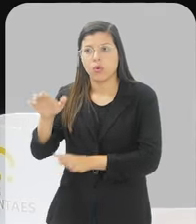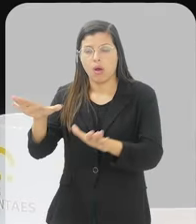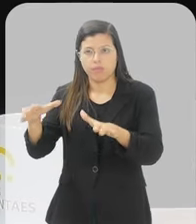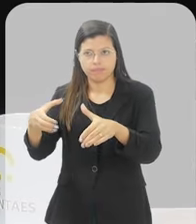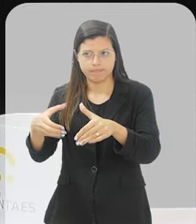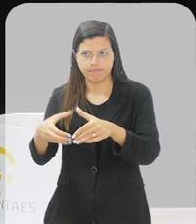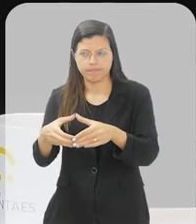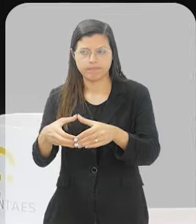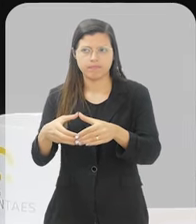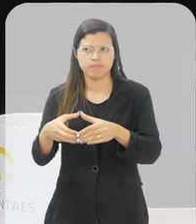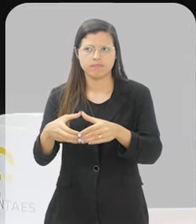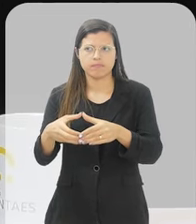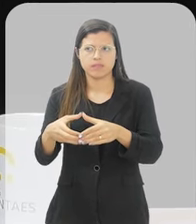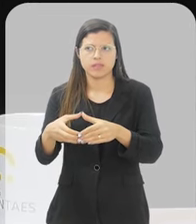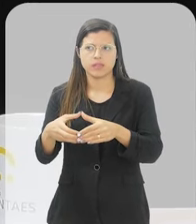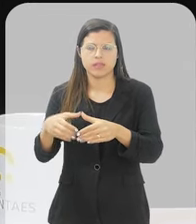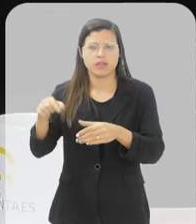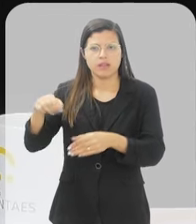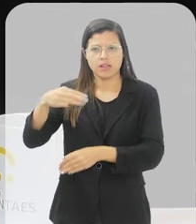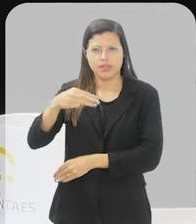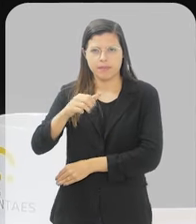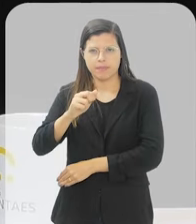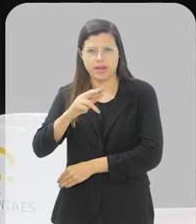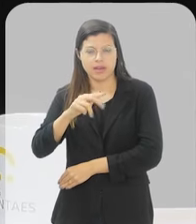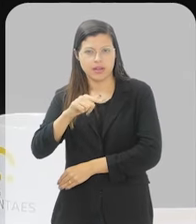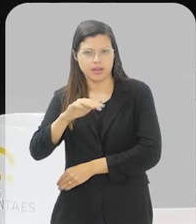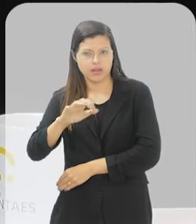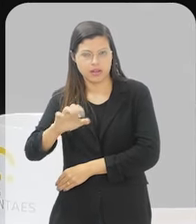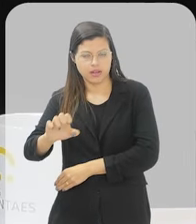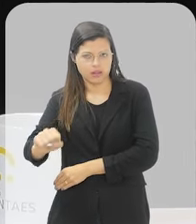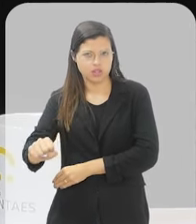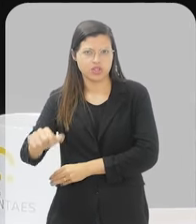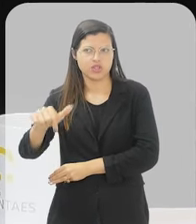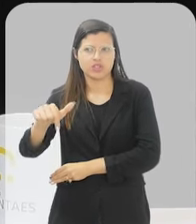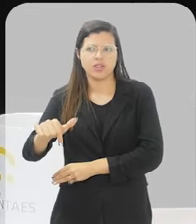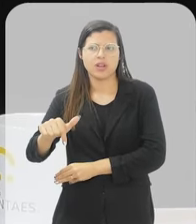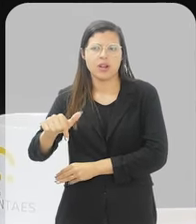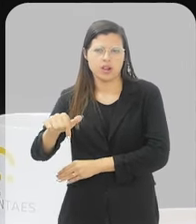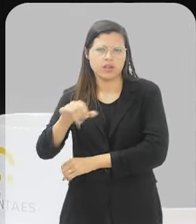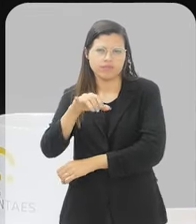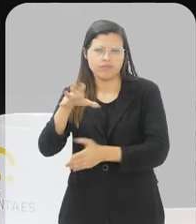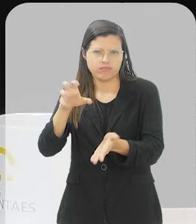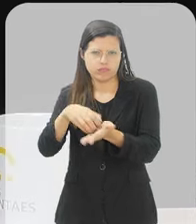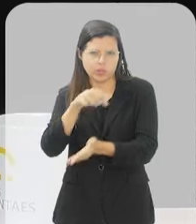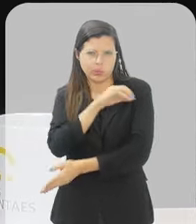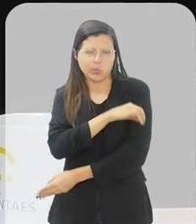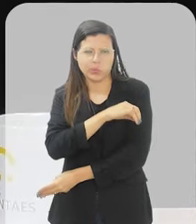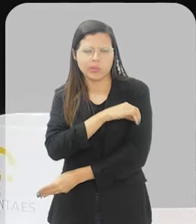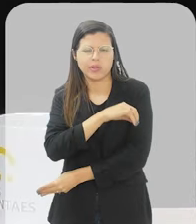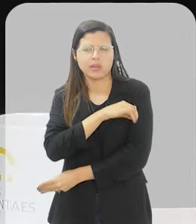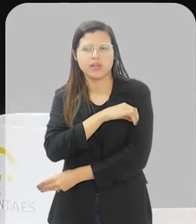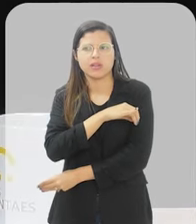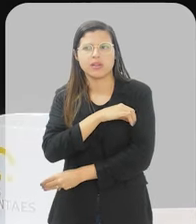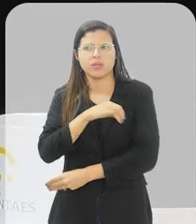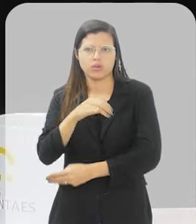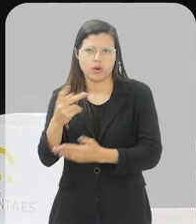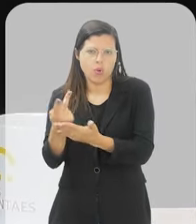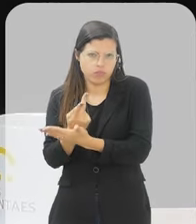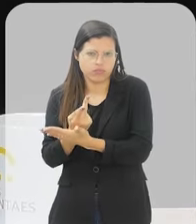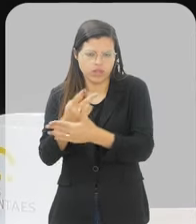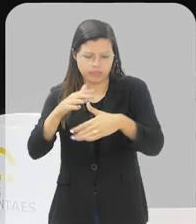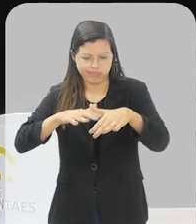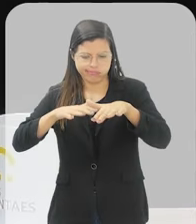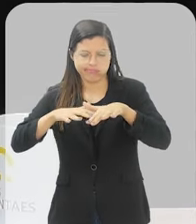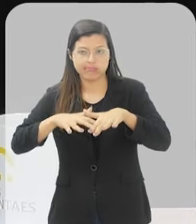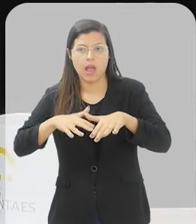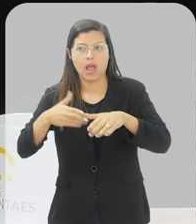concentração na Marquês de Sapucaí, ali na Presidente Vargas, onde concentra para ir para o desfile. E